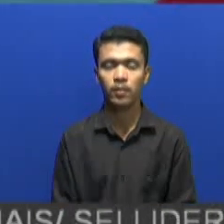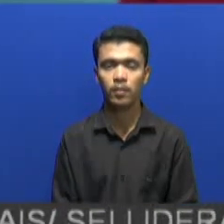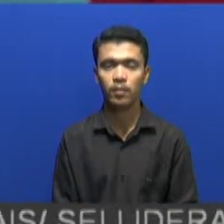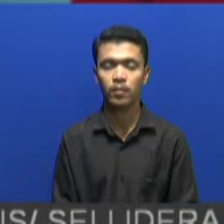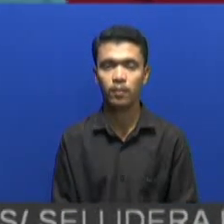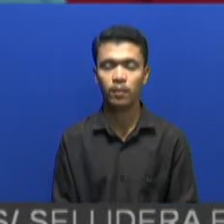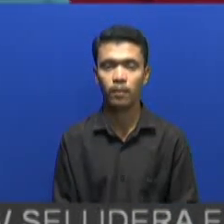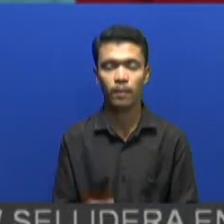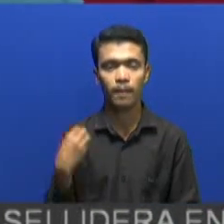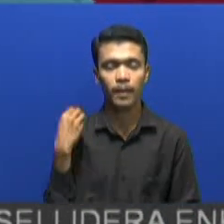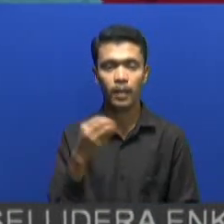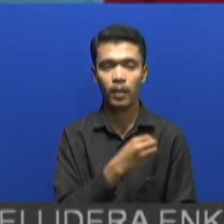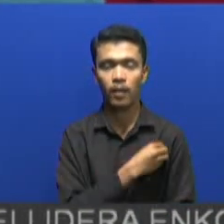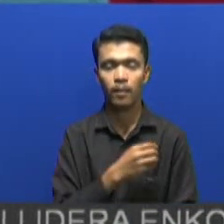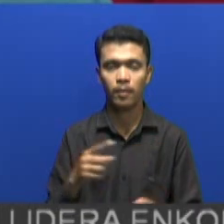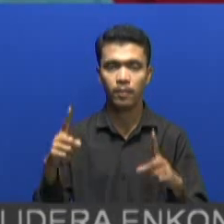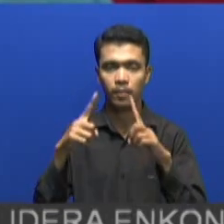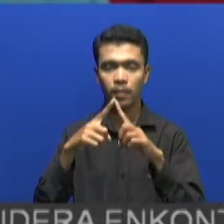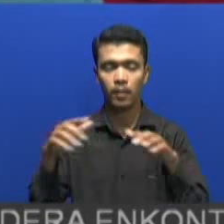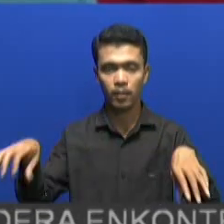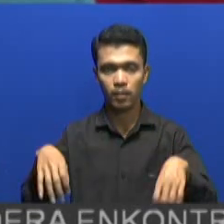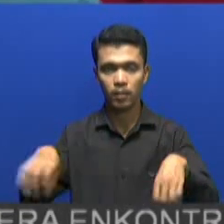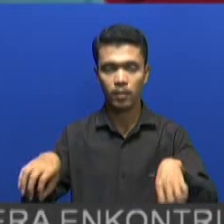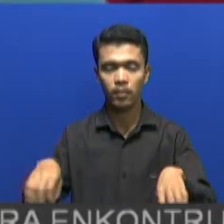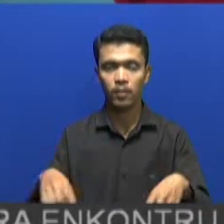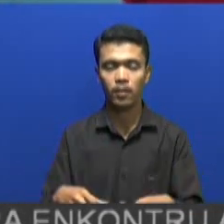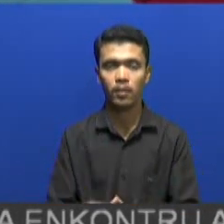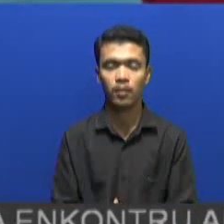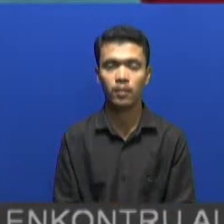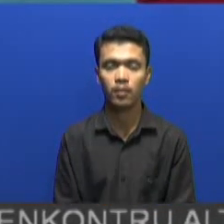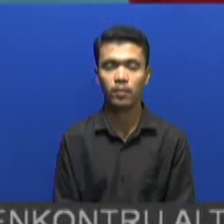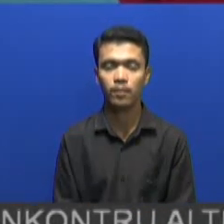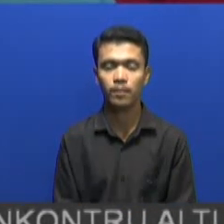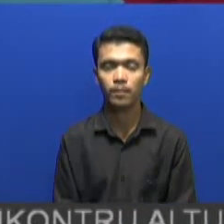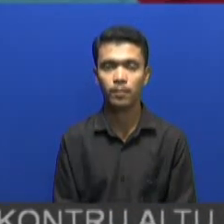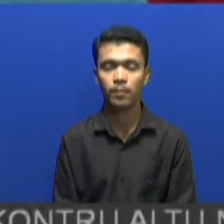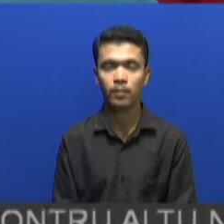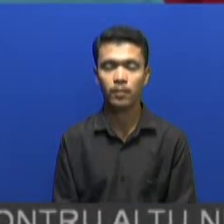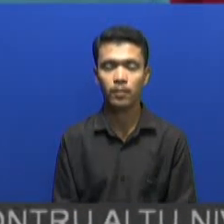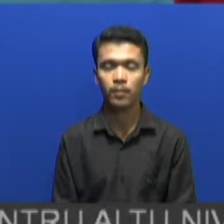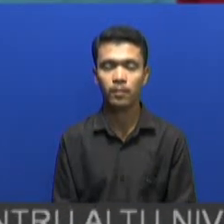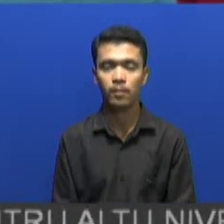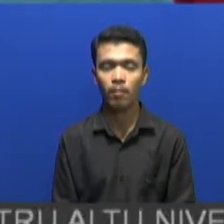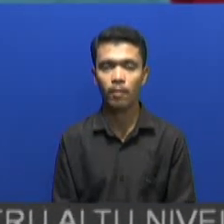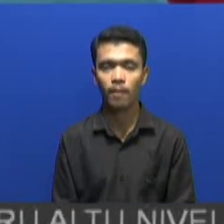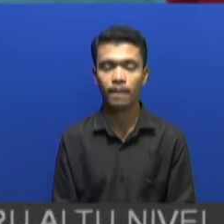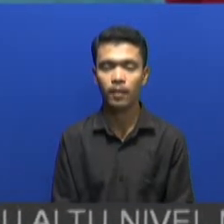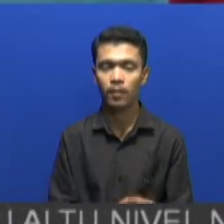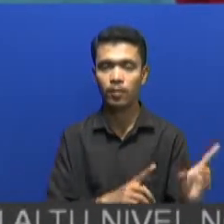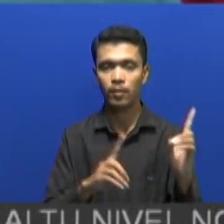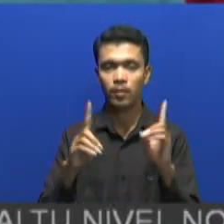Ini kami halali ba fornesam servisu ba aplikasiones nia email ofisial